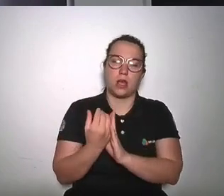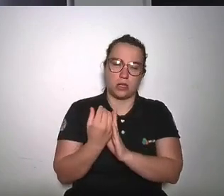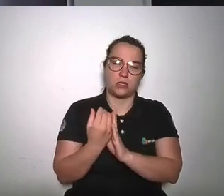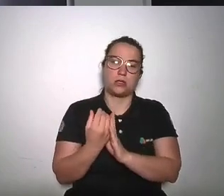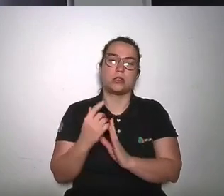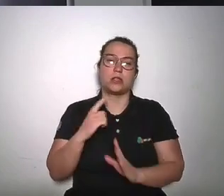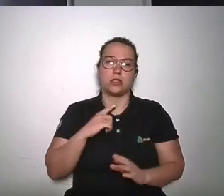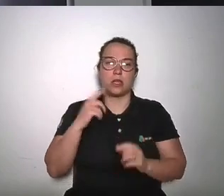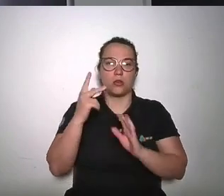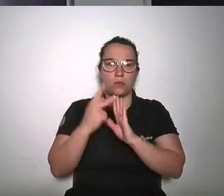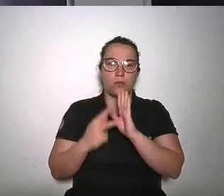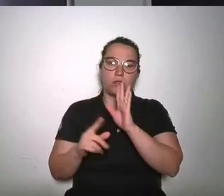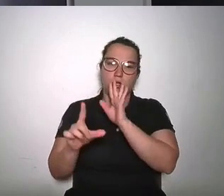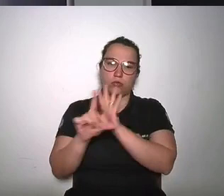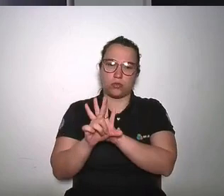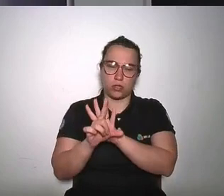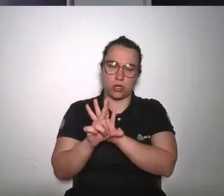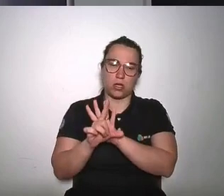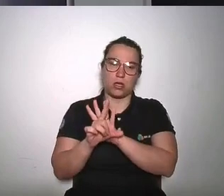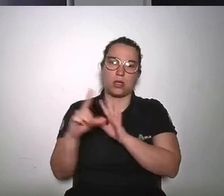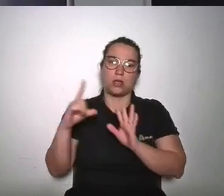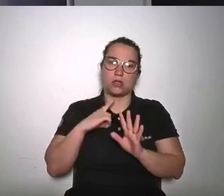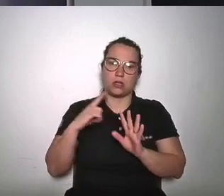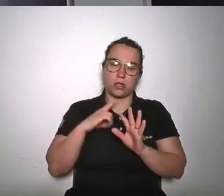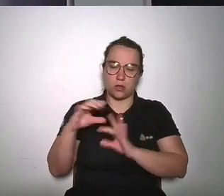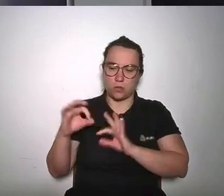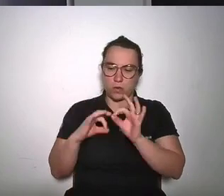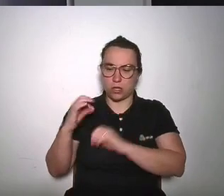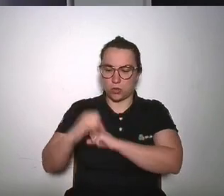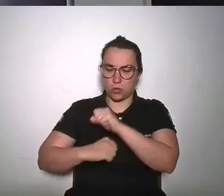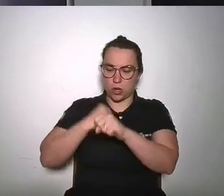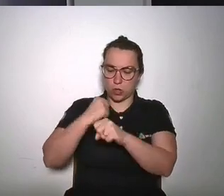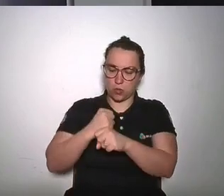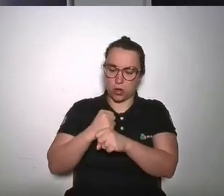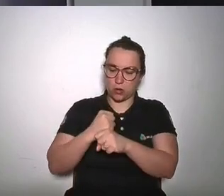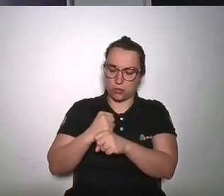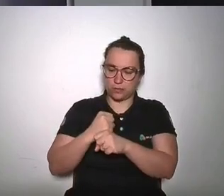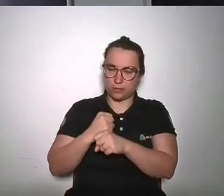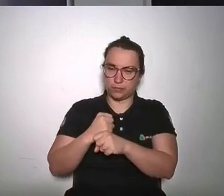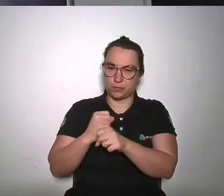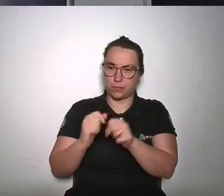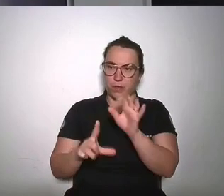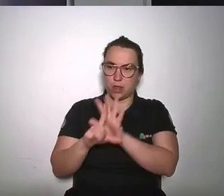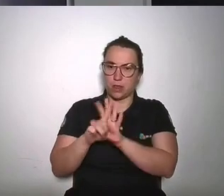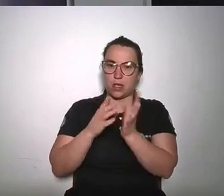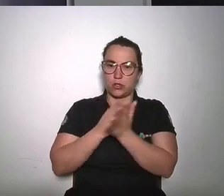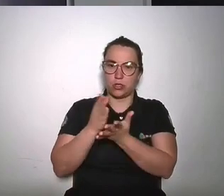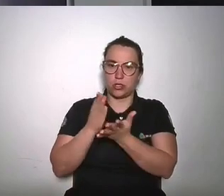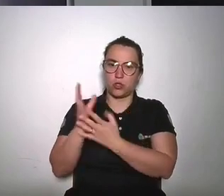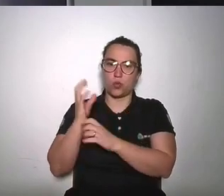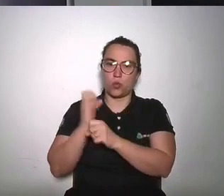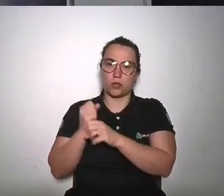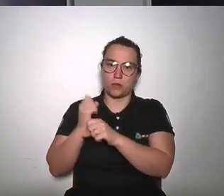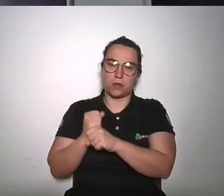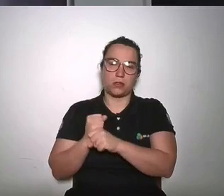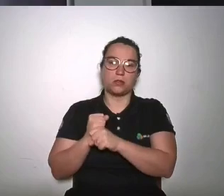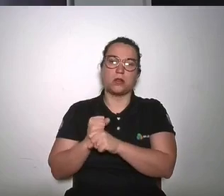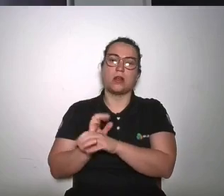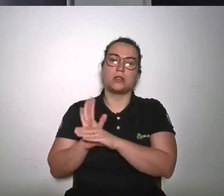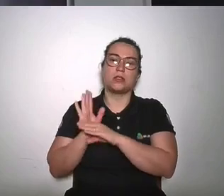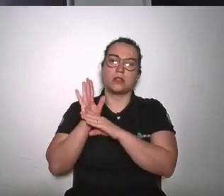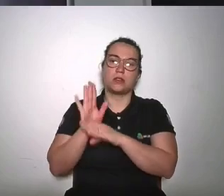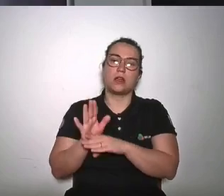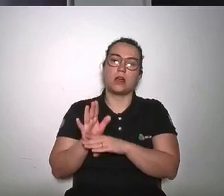tem o projeto de lei que dispõe sobre o plano plurianual, a Lei de Diretriz Orçamentária, que dá base para